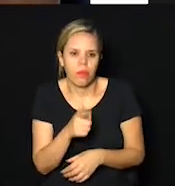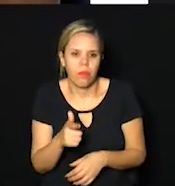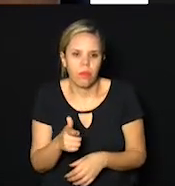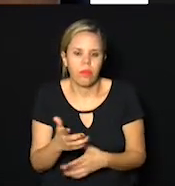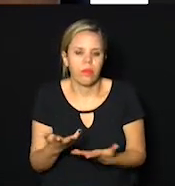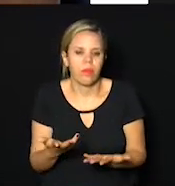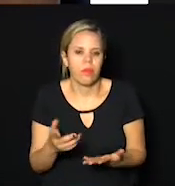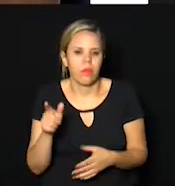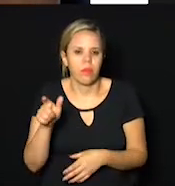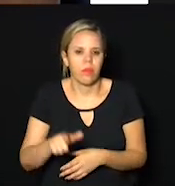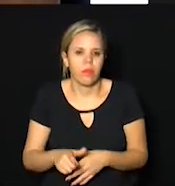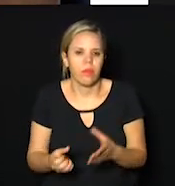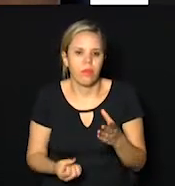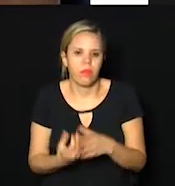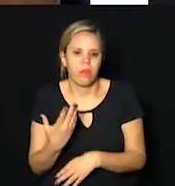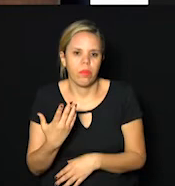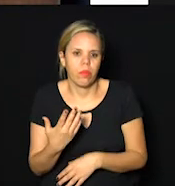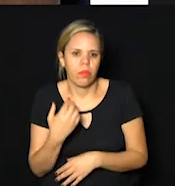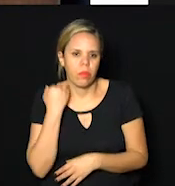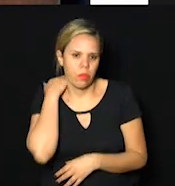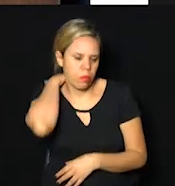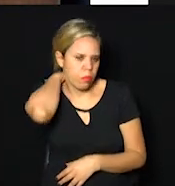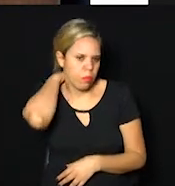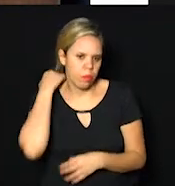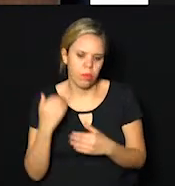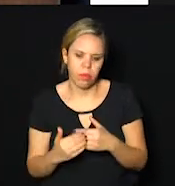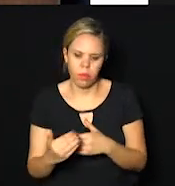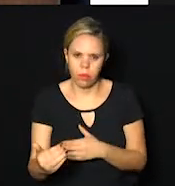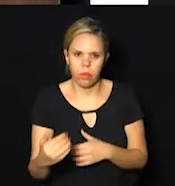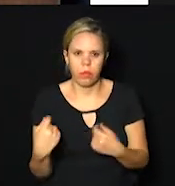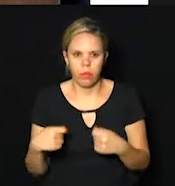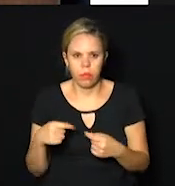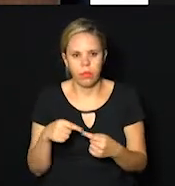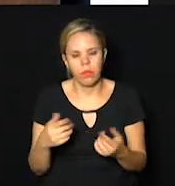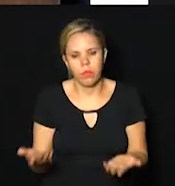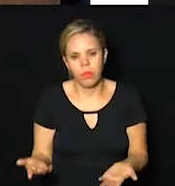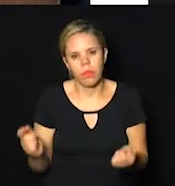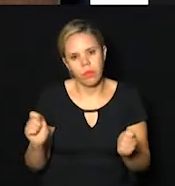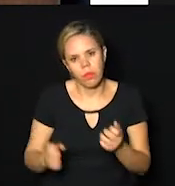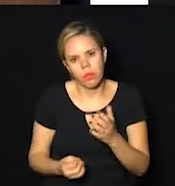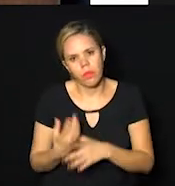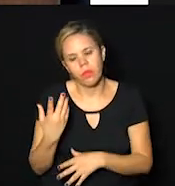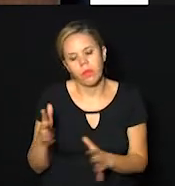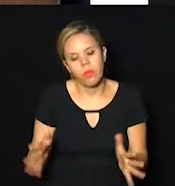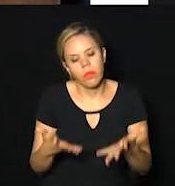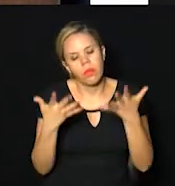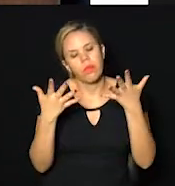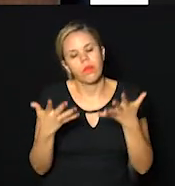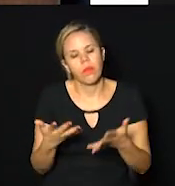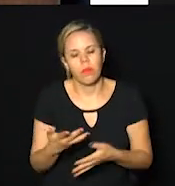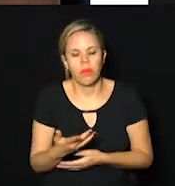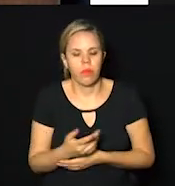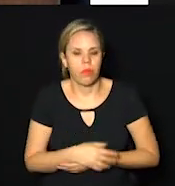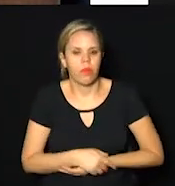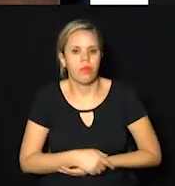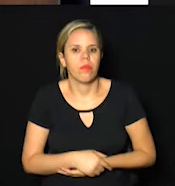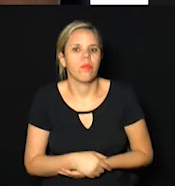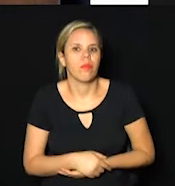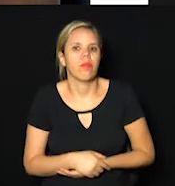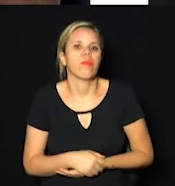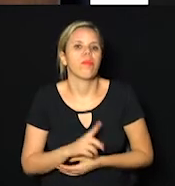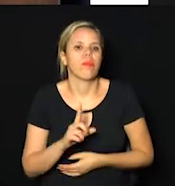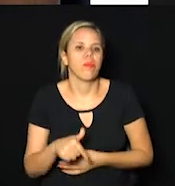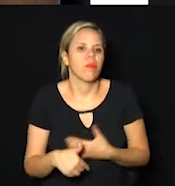que alguém inventa, ela é uma tendência a partir de uma certa necessidade, que pode ter sido estimulada, não digo que não, tá? Mas é uma